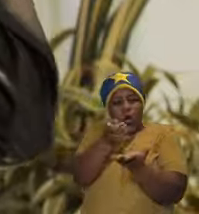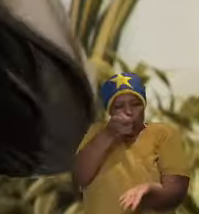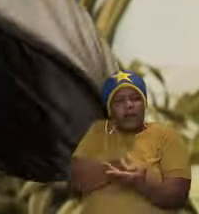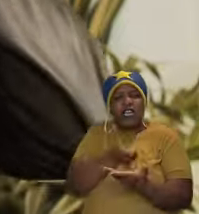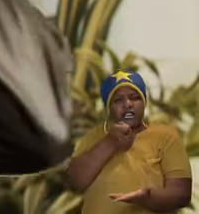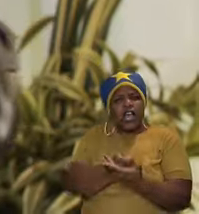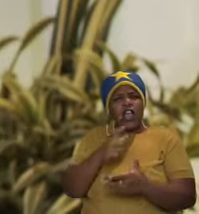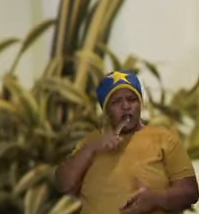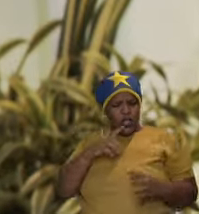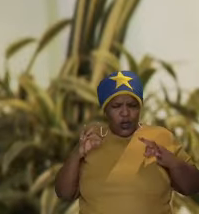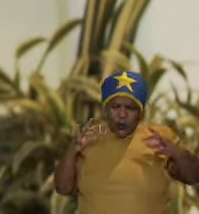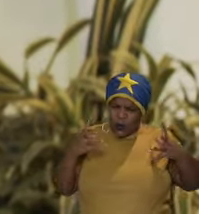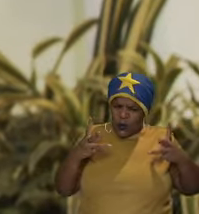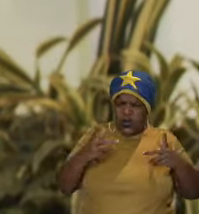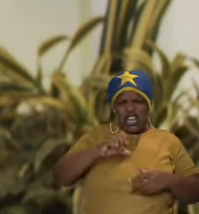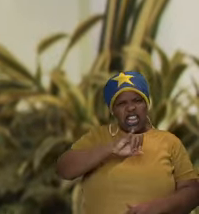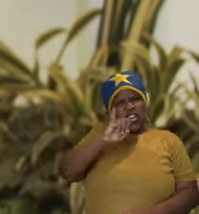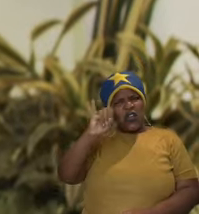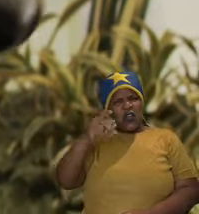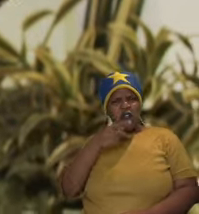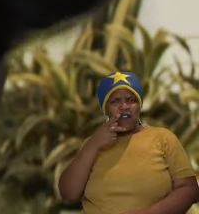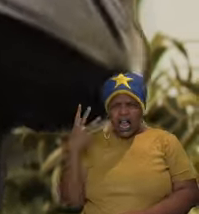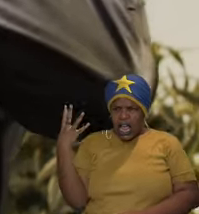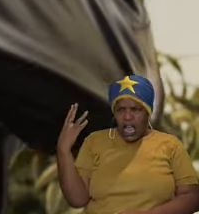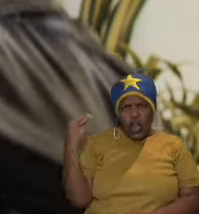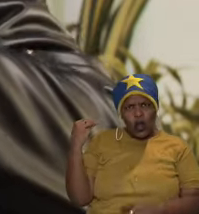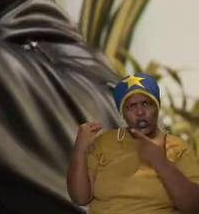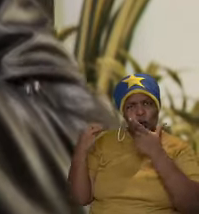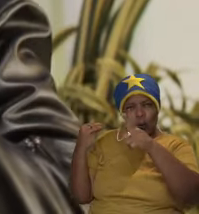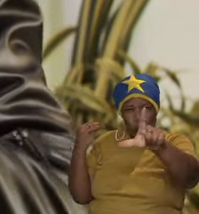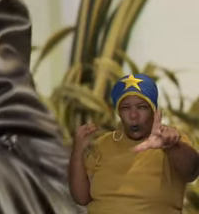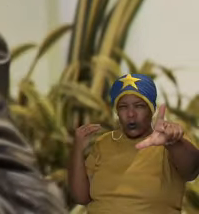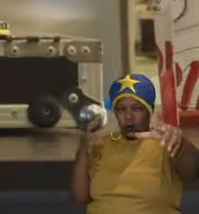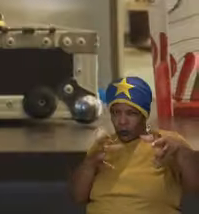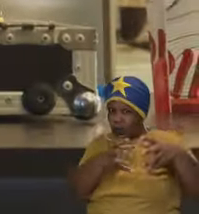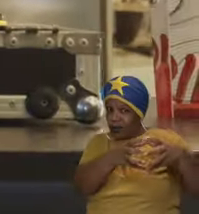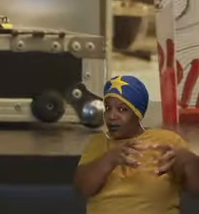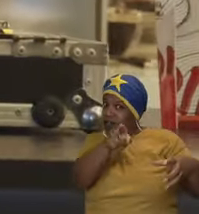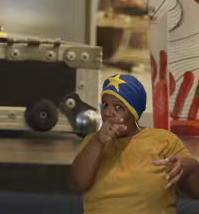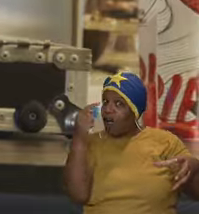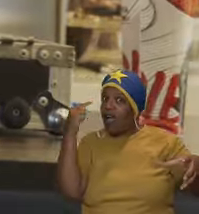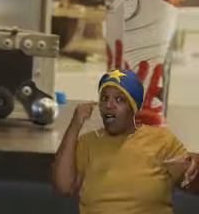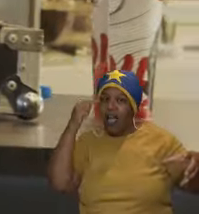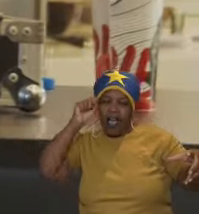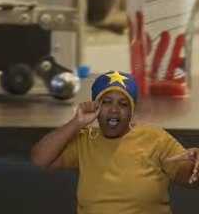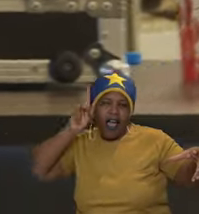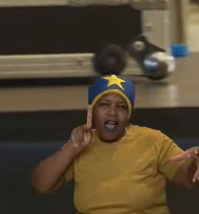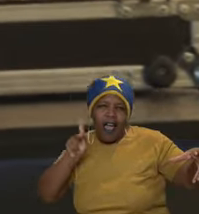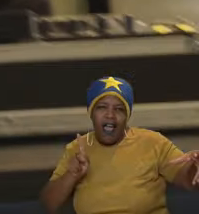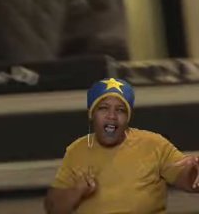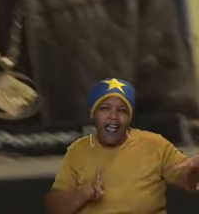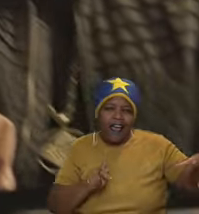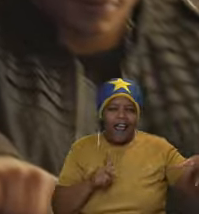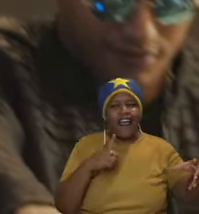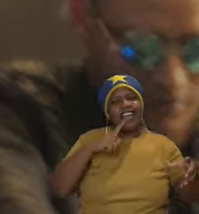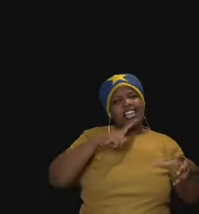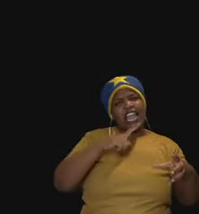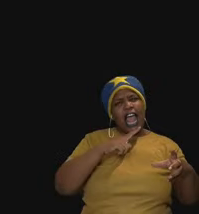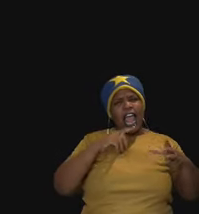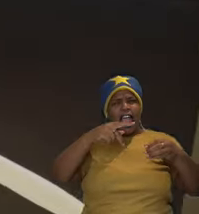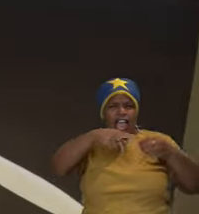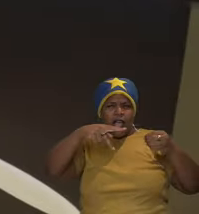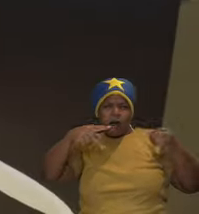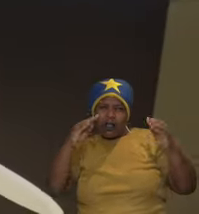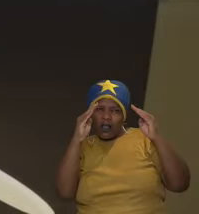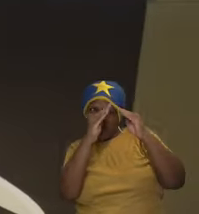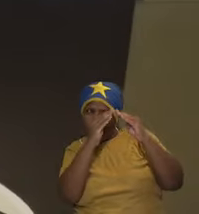poder da voz, só não fala que é nós se você for um deles. Se liga nessa noite aí, de malandragem novinha, pai. Toda quebrada é